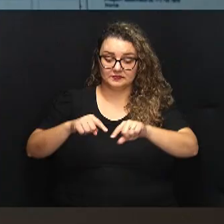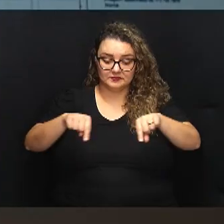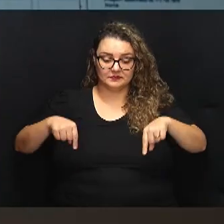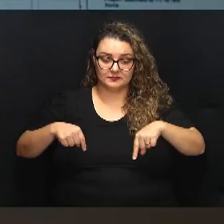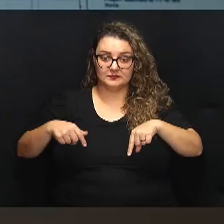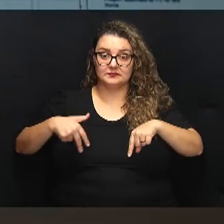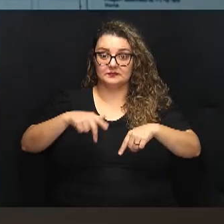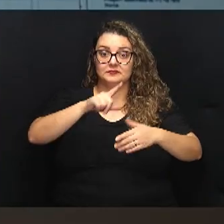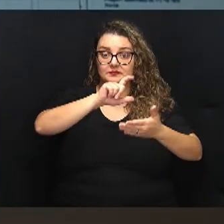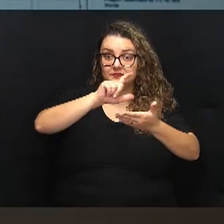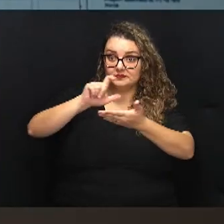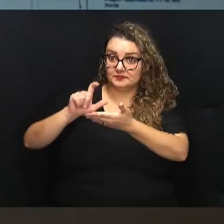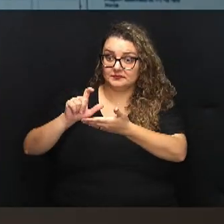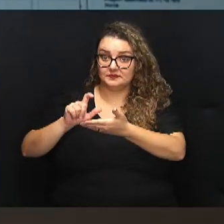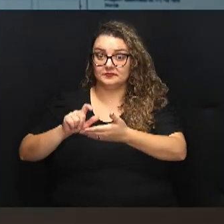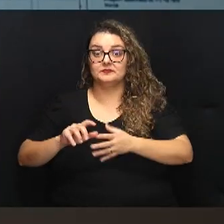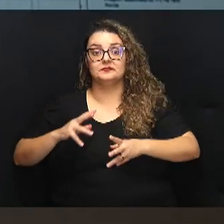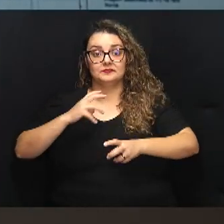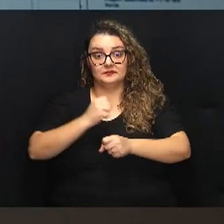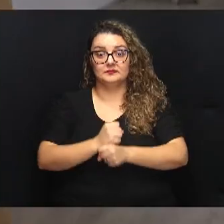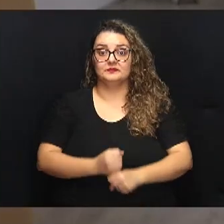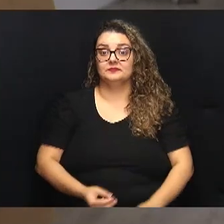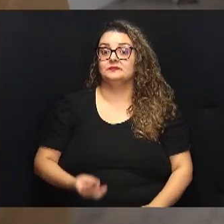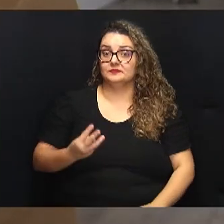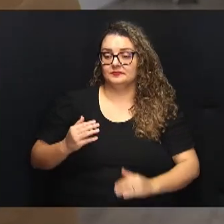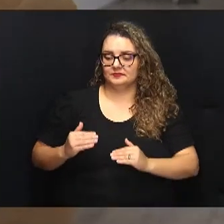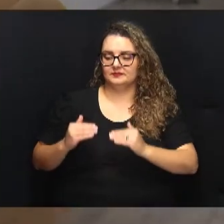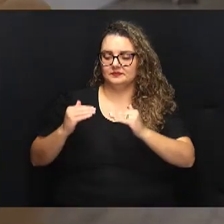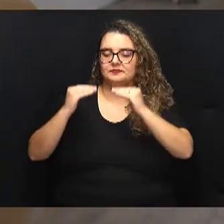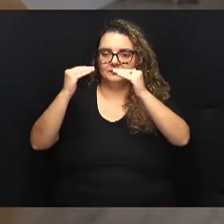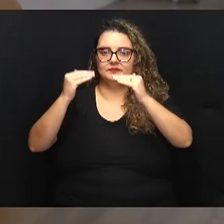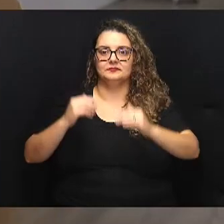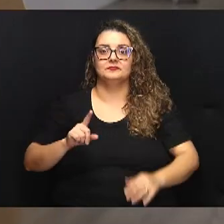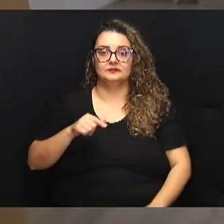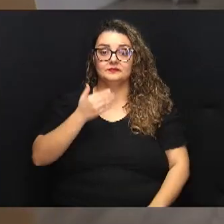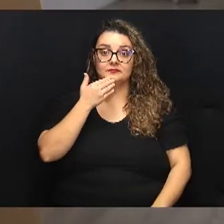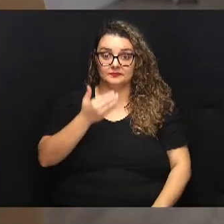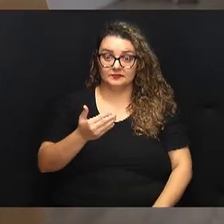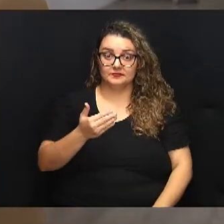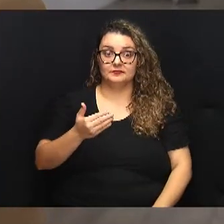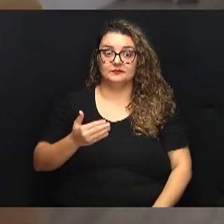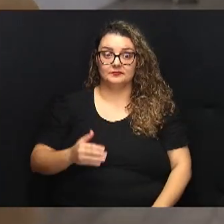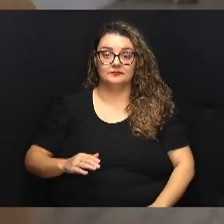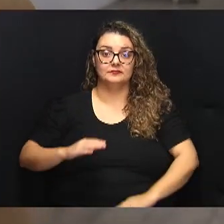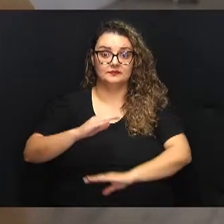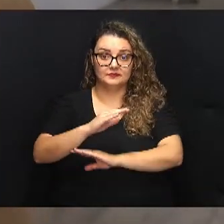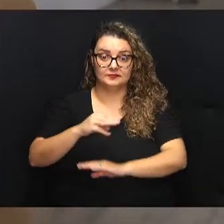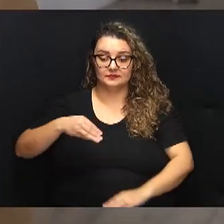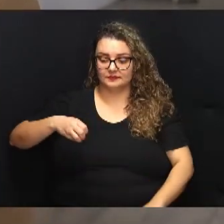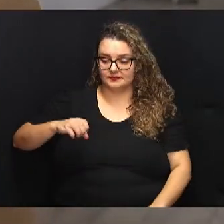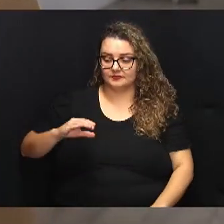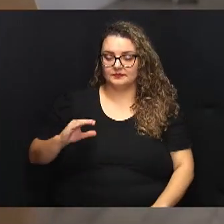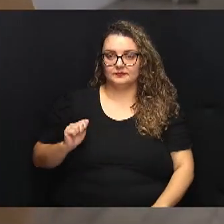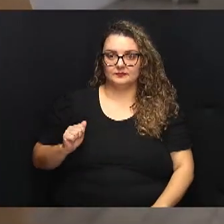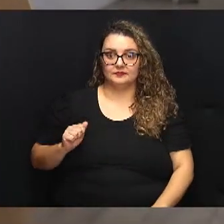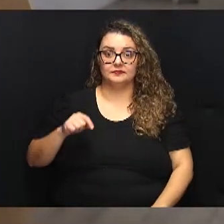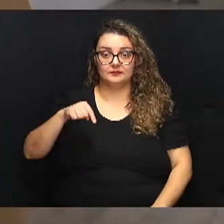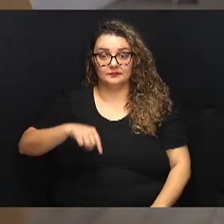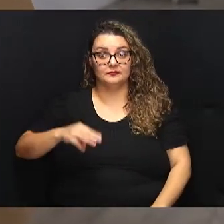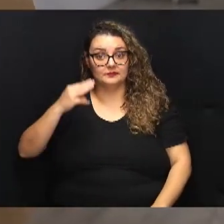tirarem fotos e ao todo serão 3 andares. Esse é um pedido que veio da Câmara, né, que o MECA fosse um memorial com